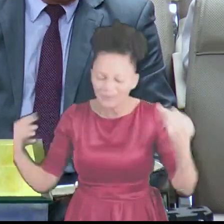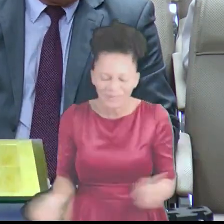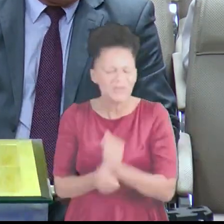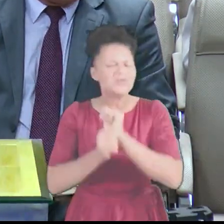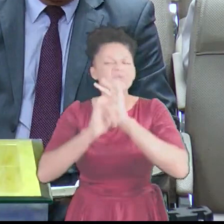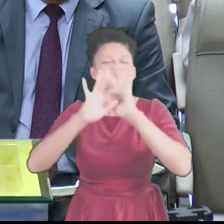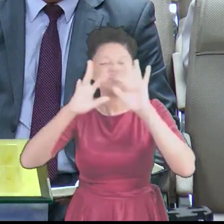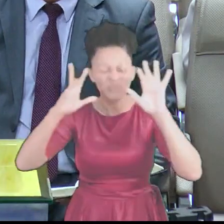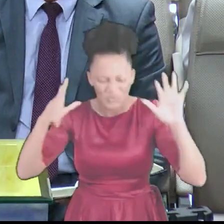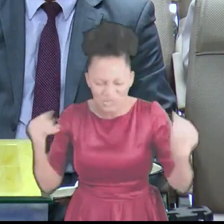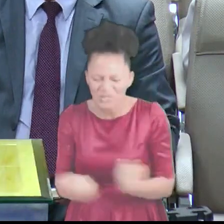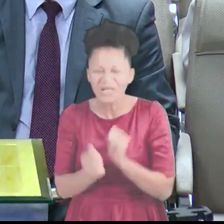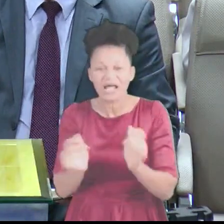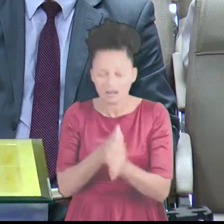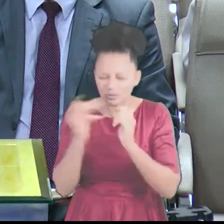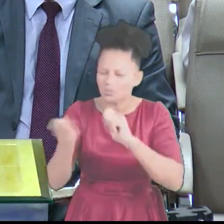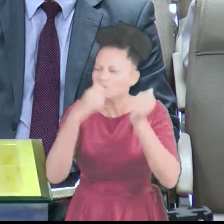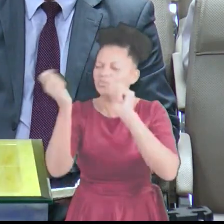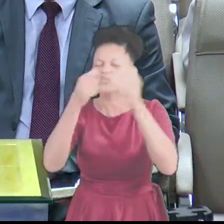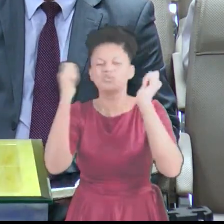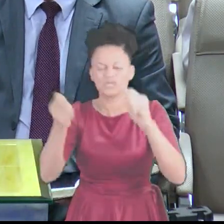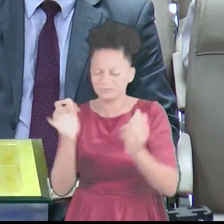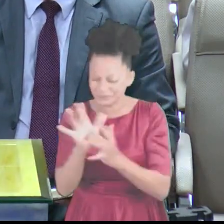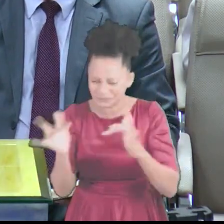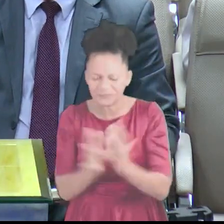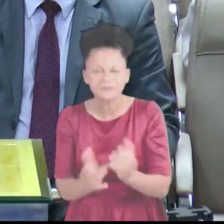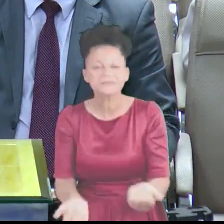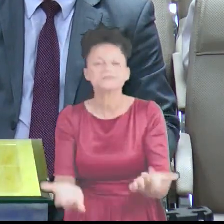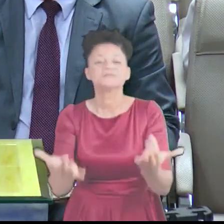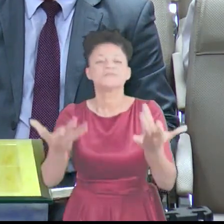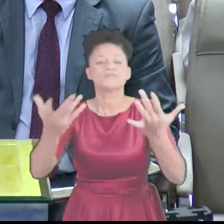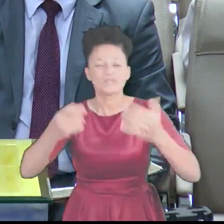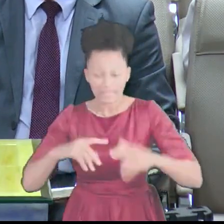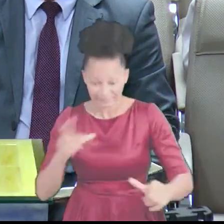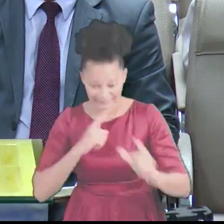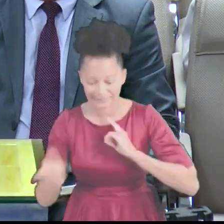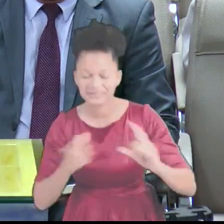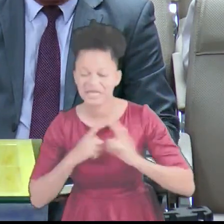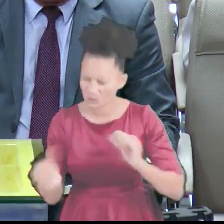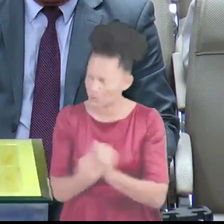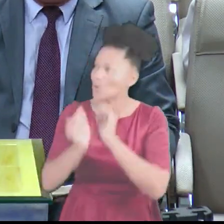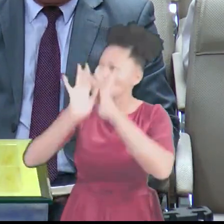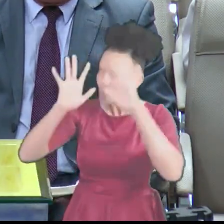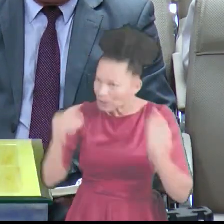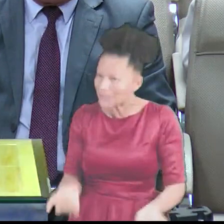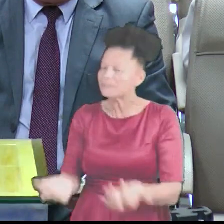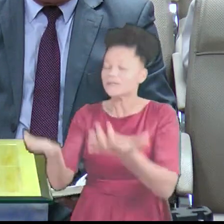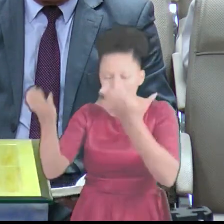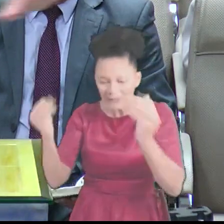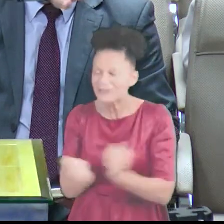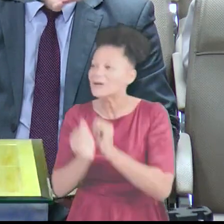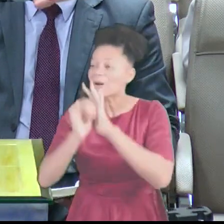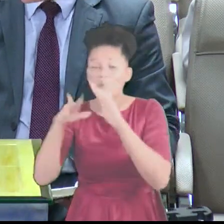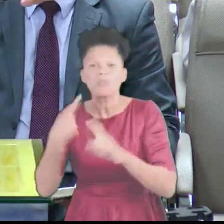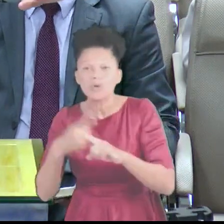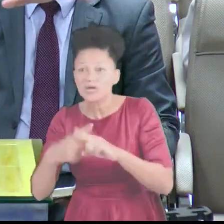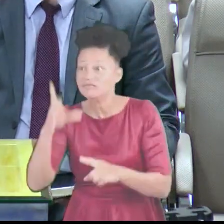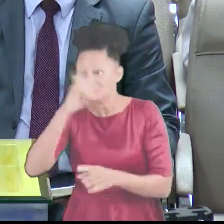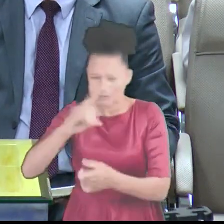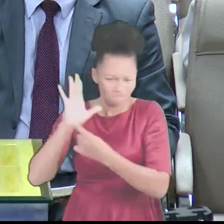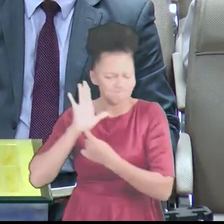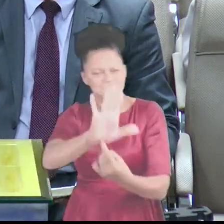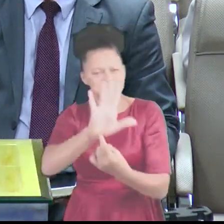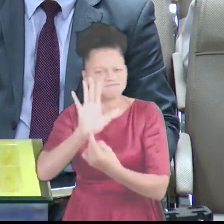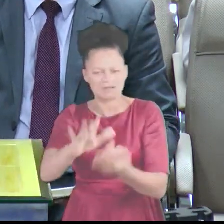Ele. Quem tem aleluia, dê aleluia a Jesus. Quem tem glória, dê glória a Ele, porque Deus está se revelando nesta